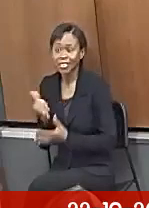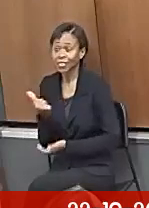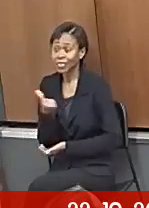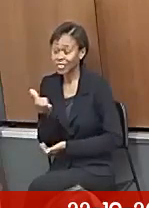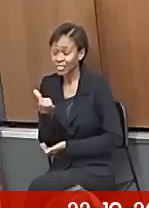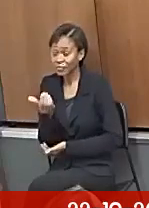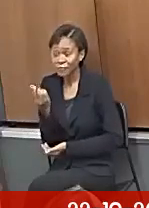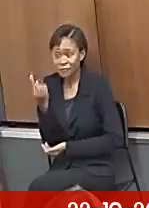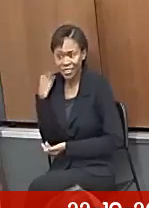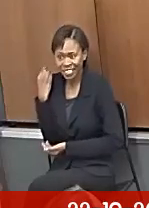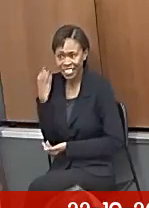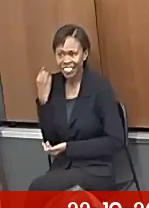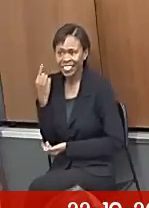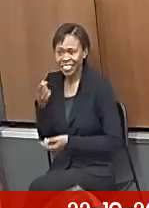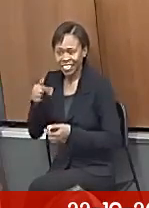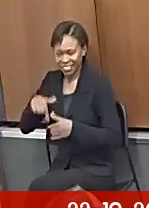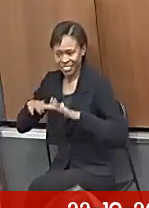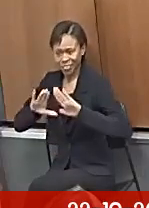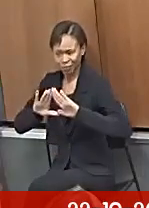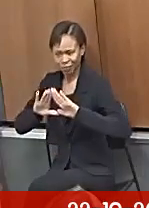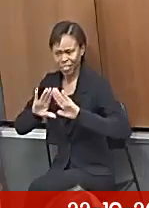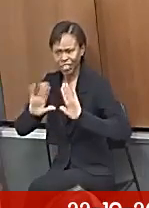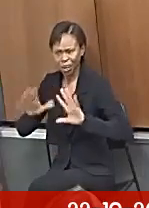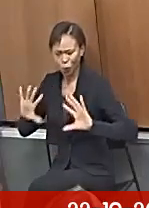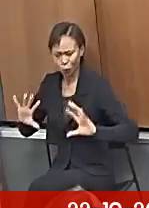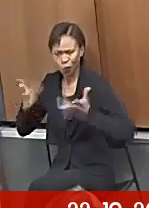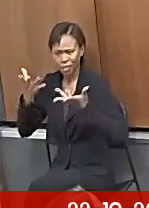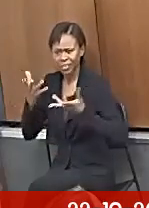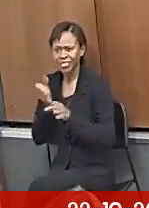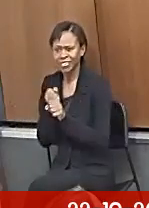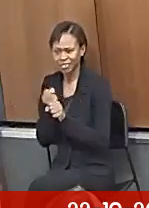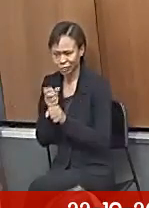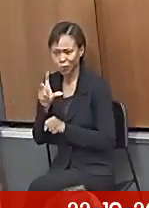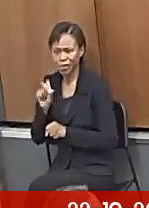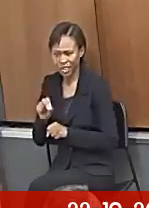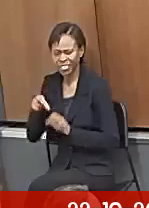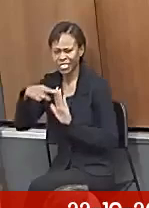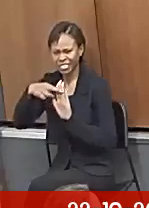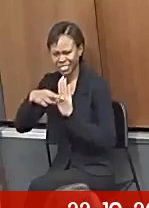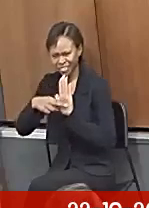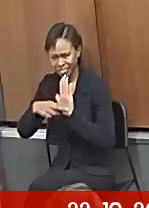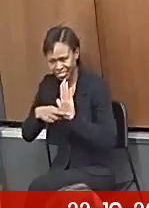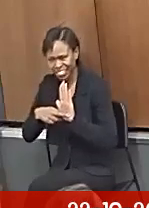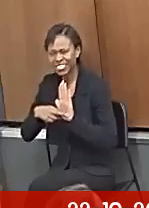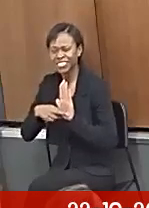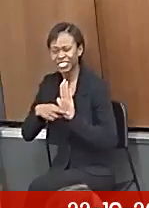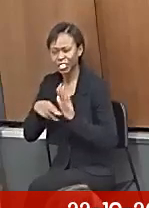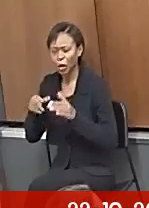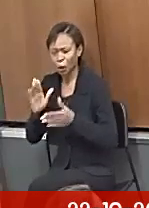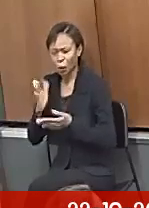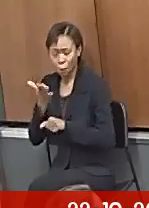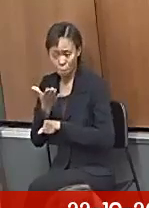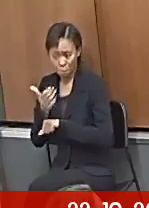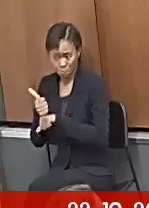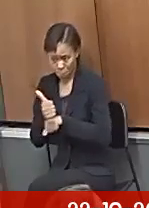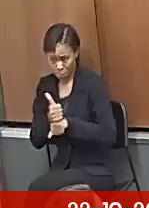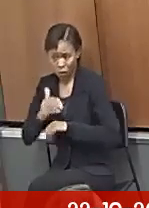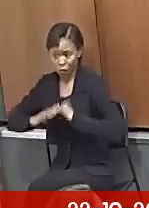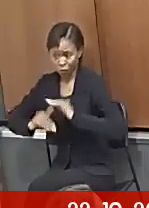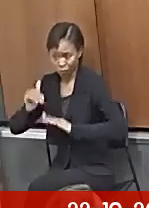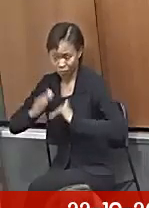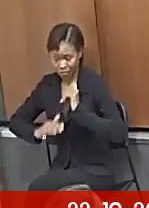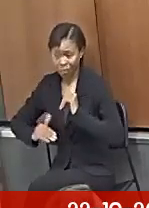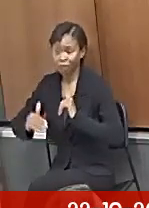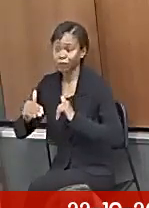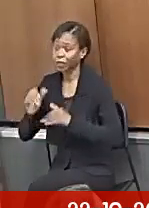casa fez uma homenagem aos 50 anos de regulamentação da profissão de fisioterapeuta e de TO. Foi uma